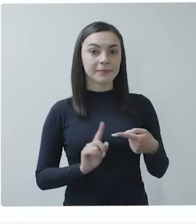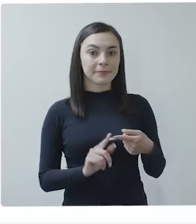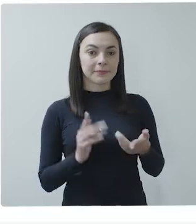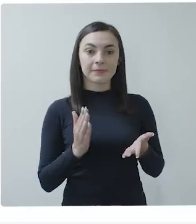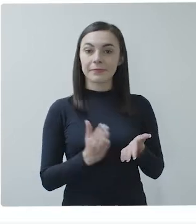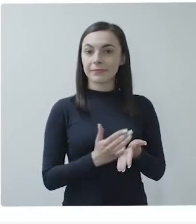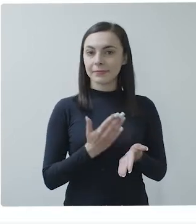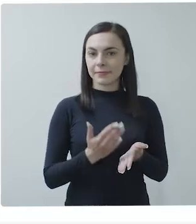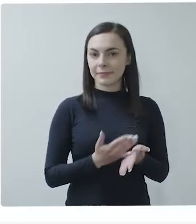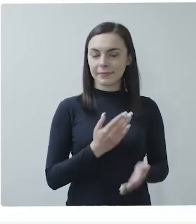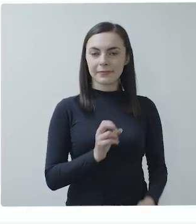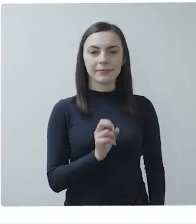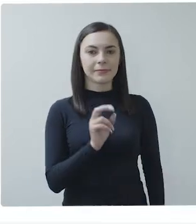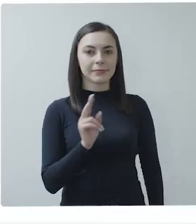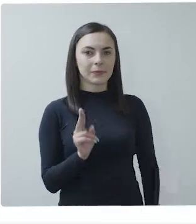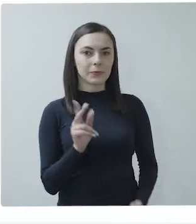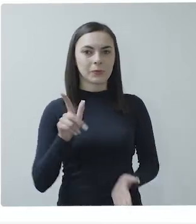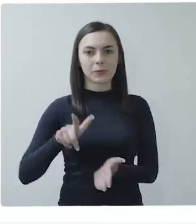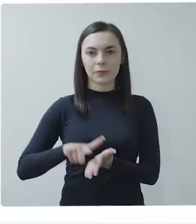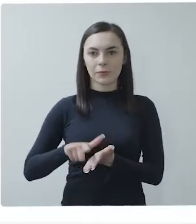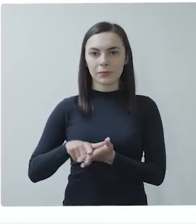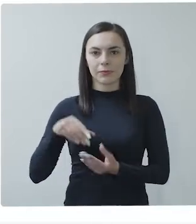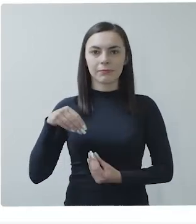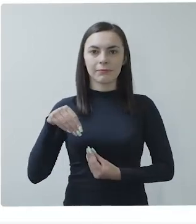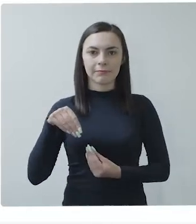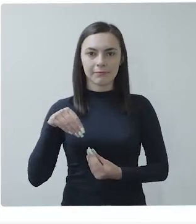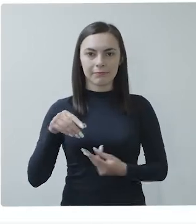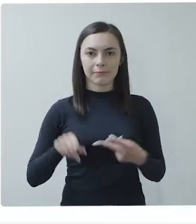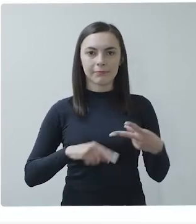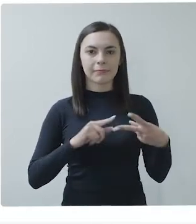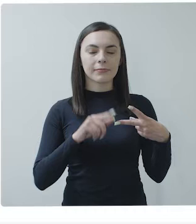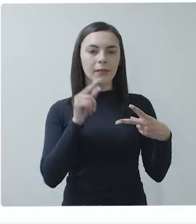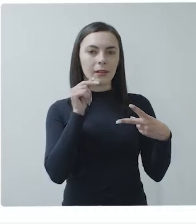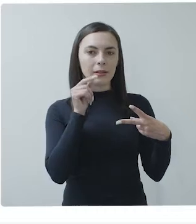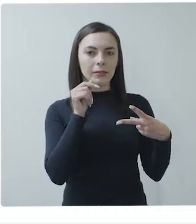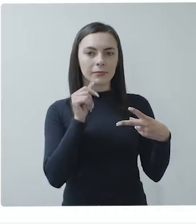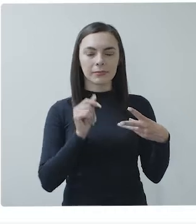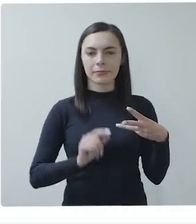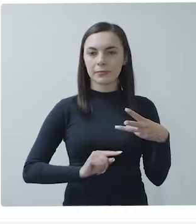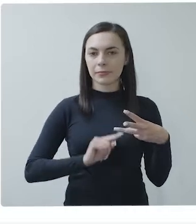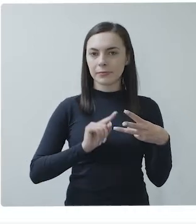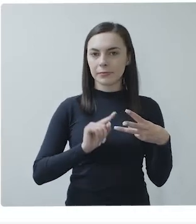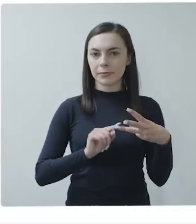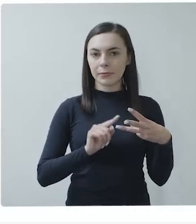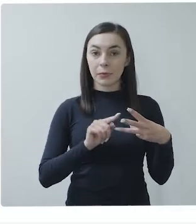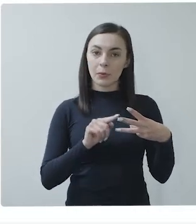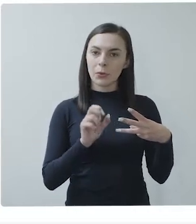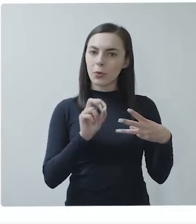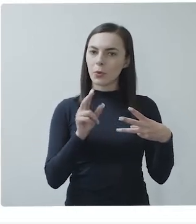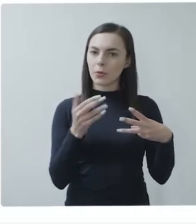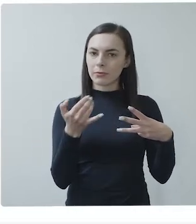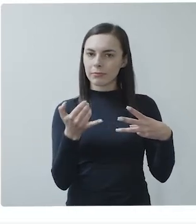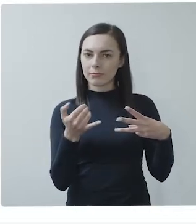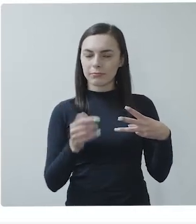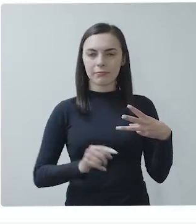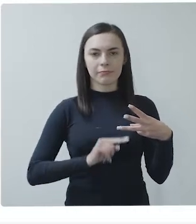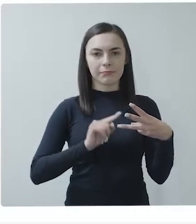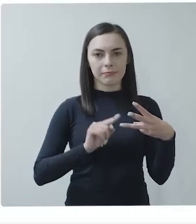Caderno ou folha sulfite. Lápis preto ou caneta.